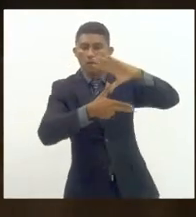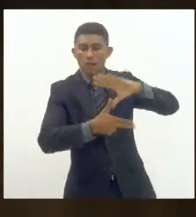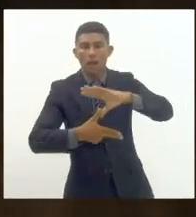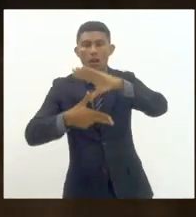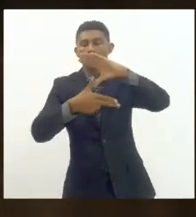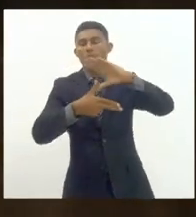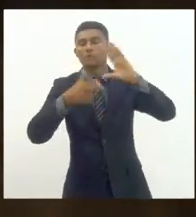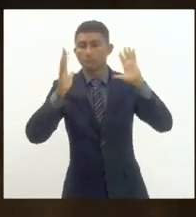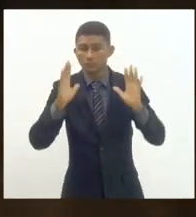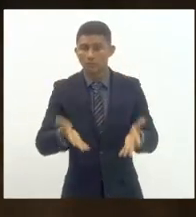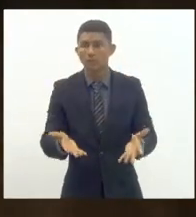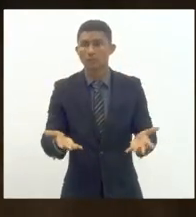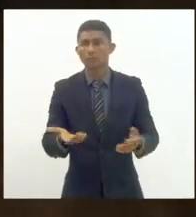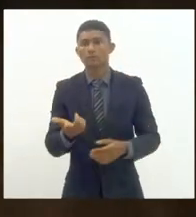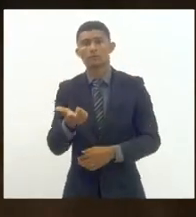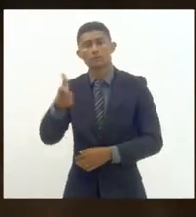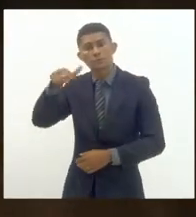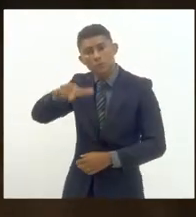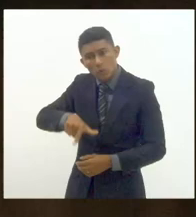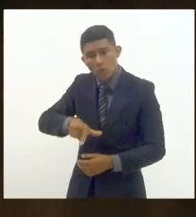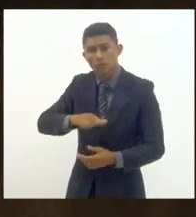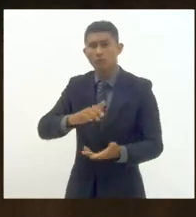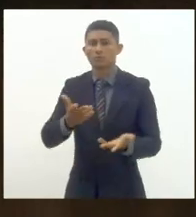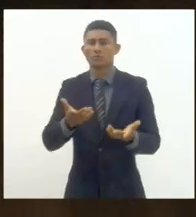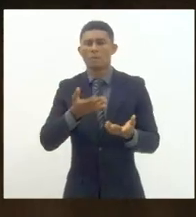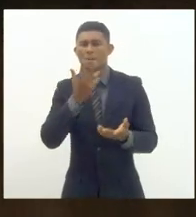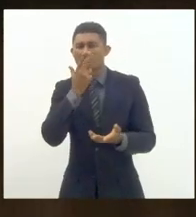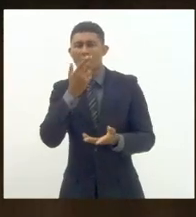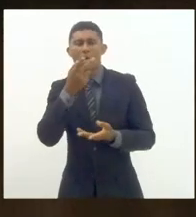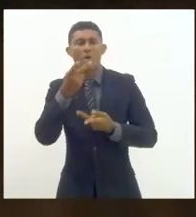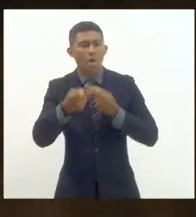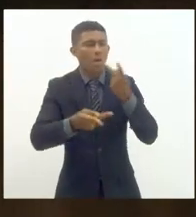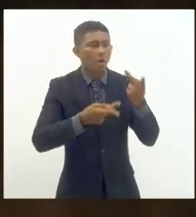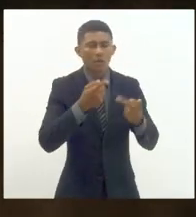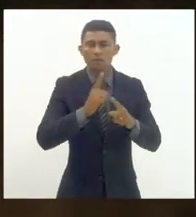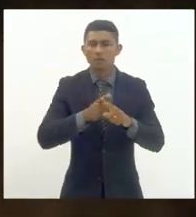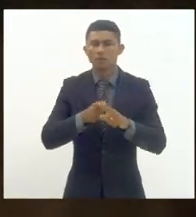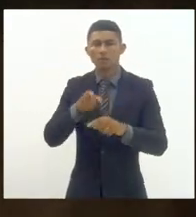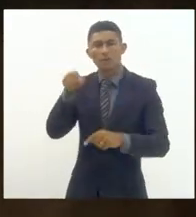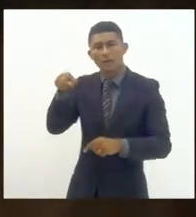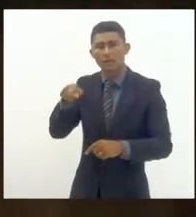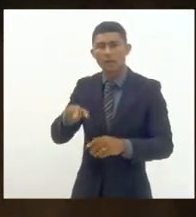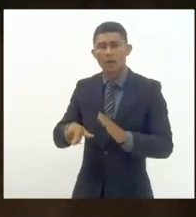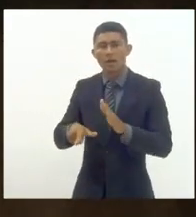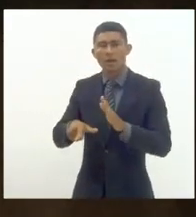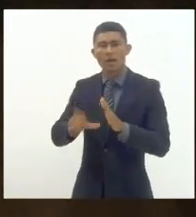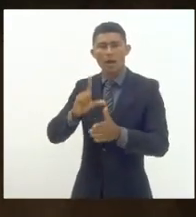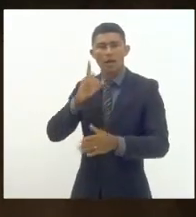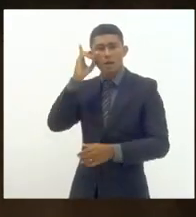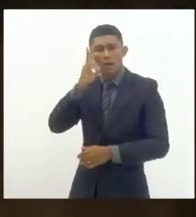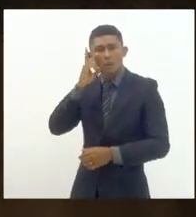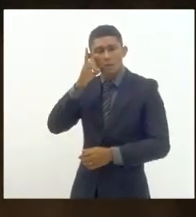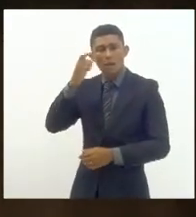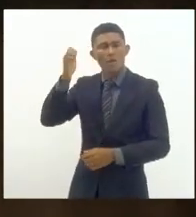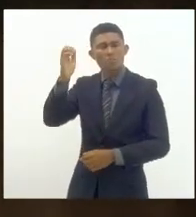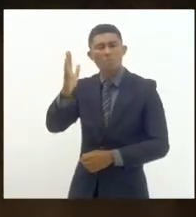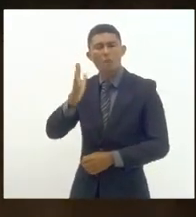Caribenha. É mais uma ladainha, porque a gente percebe que o discurso que a deputada antecedeu foi para o mesmo lugar de sempre.